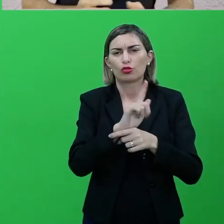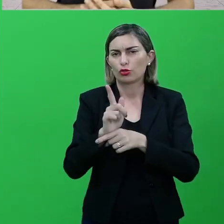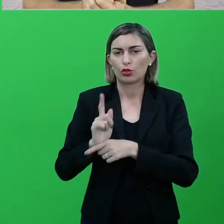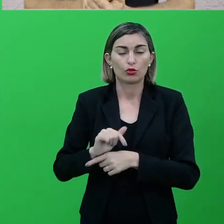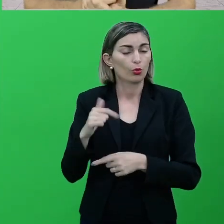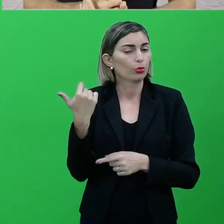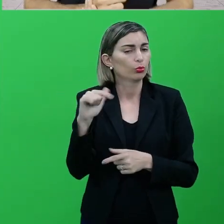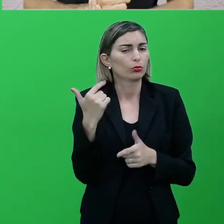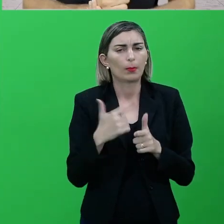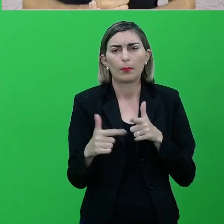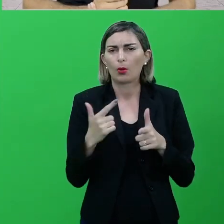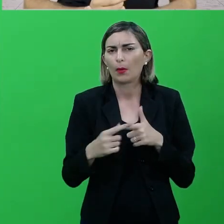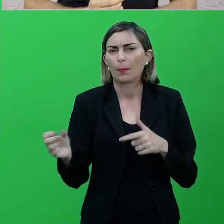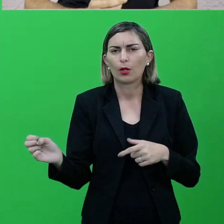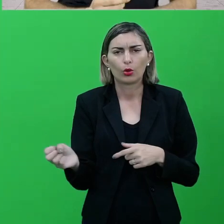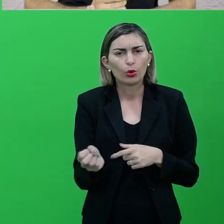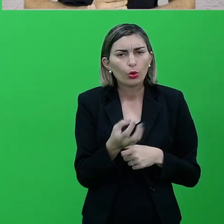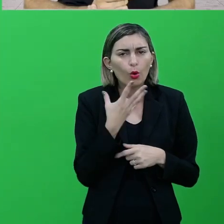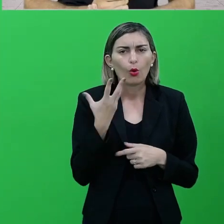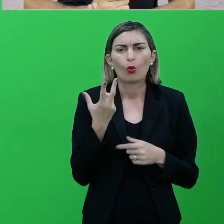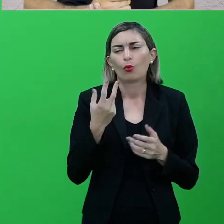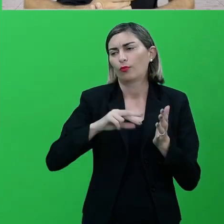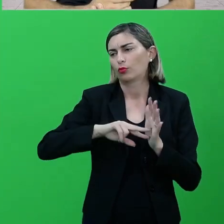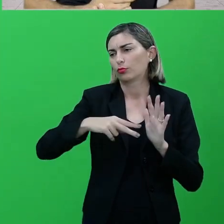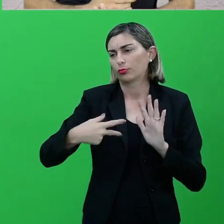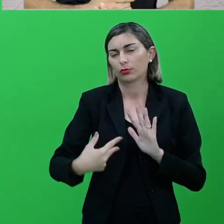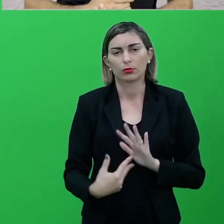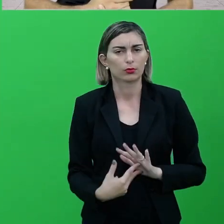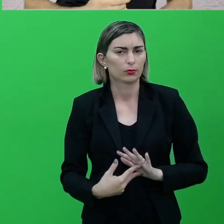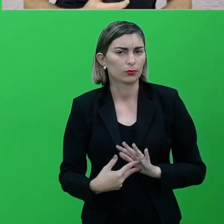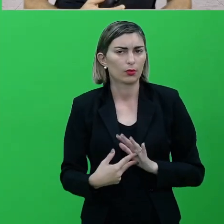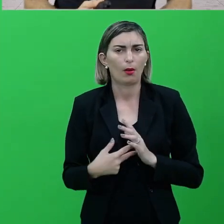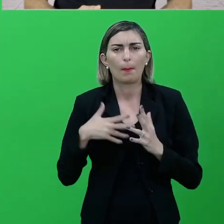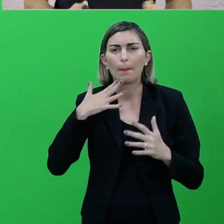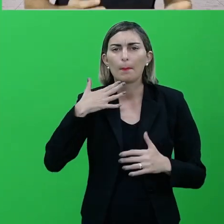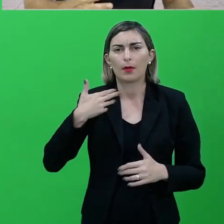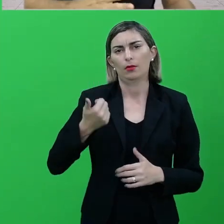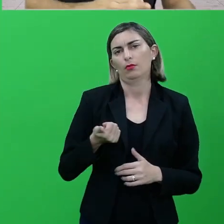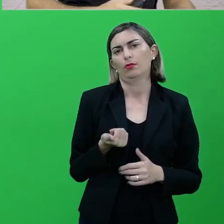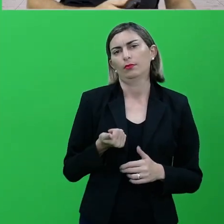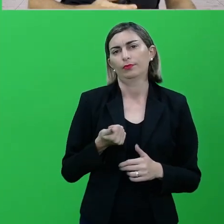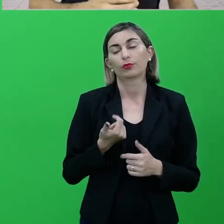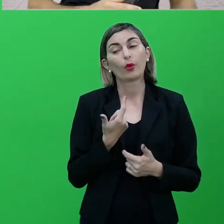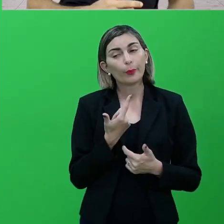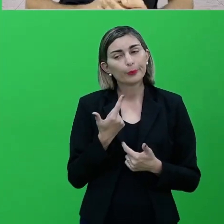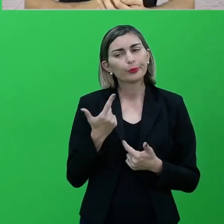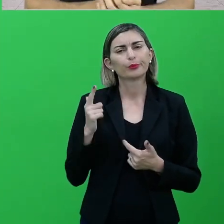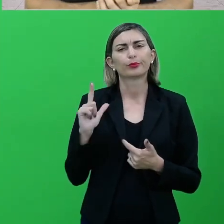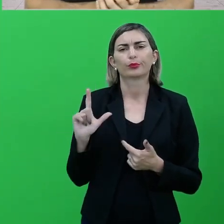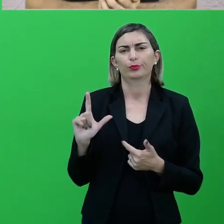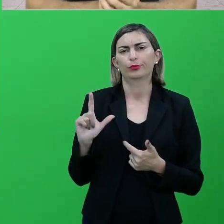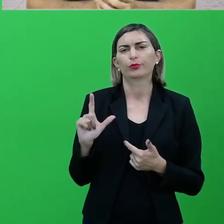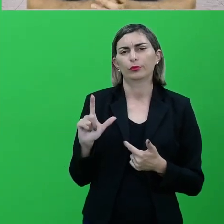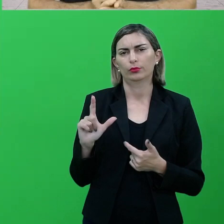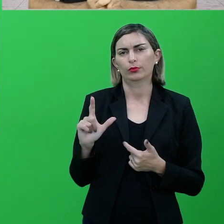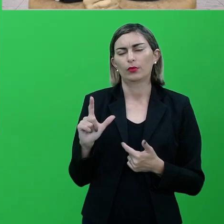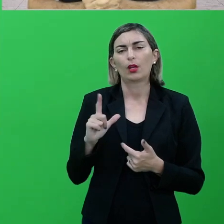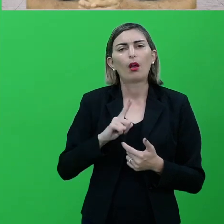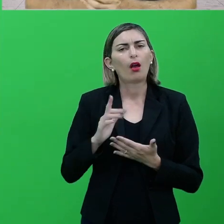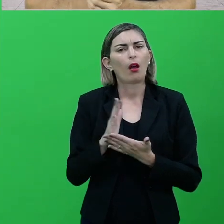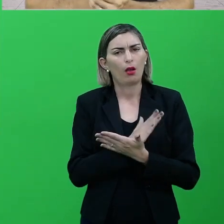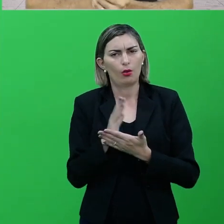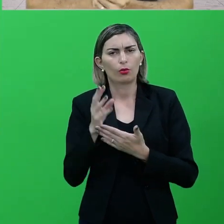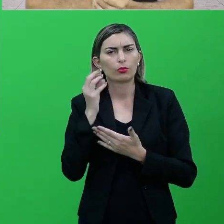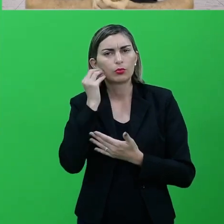problemas, né, com o novo ou com o significativamente melhorado. Por outro lado, né, em contrapartida, né, alguns